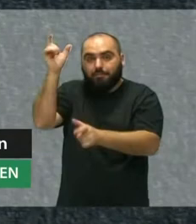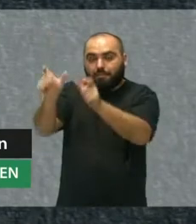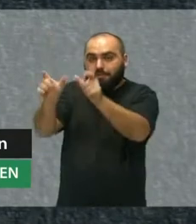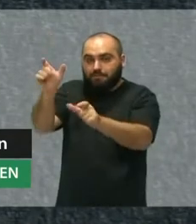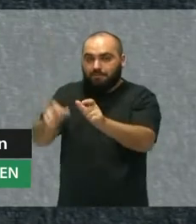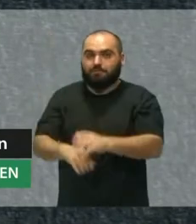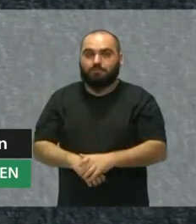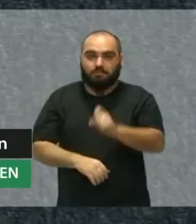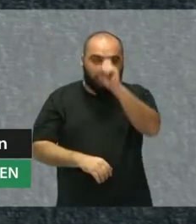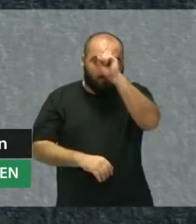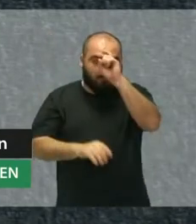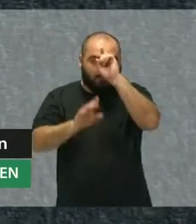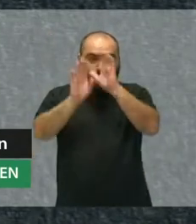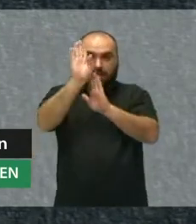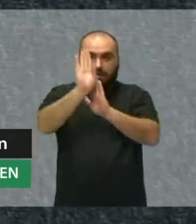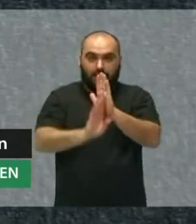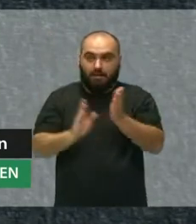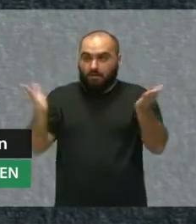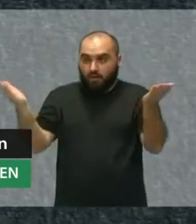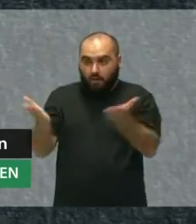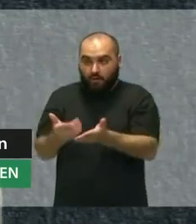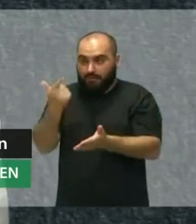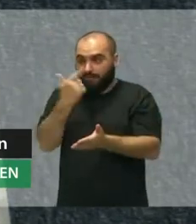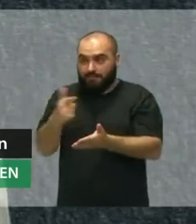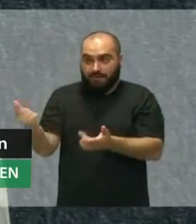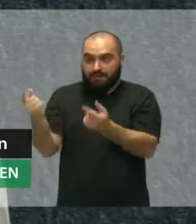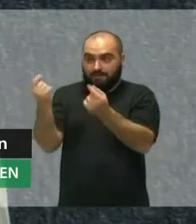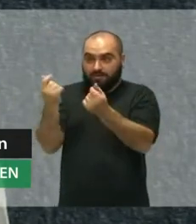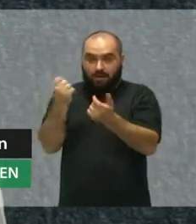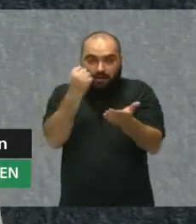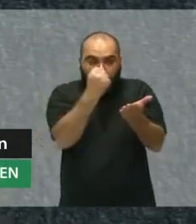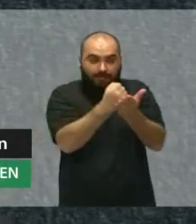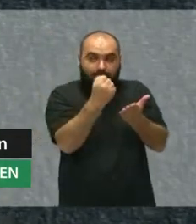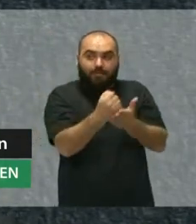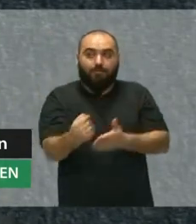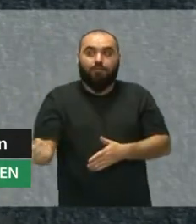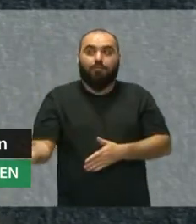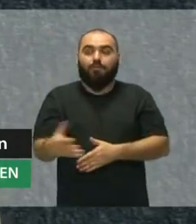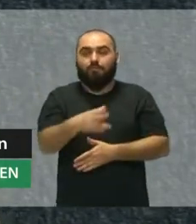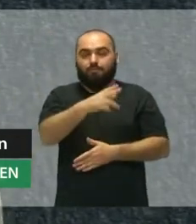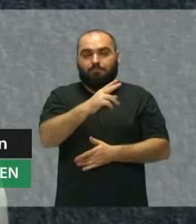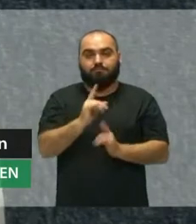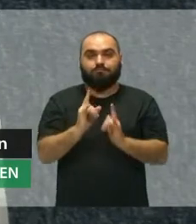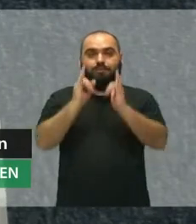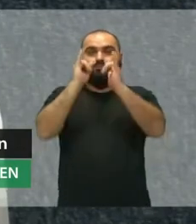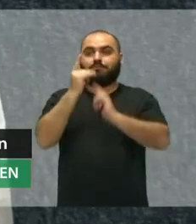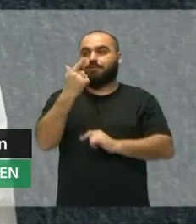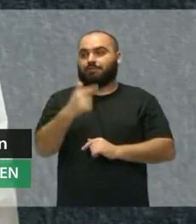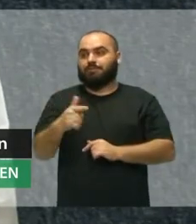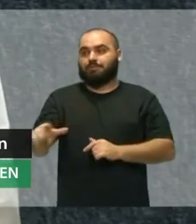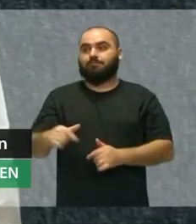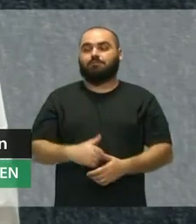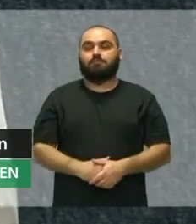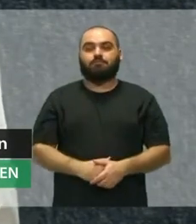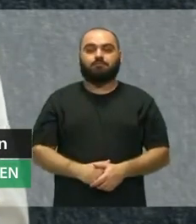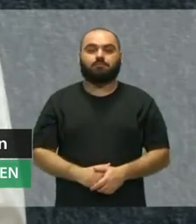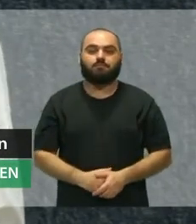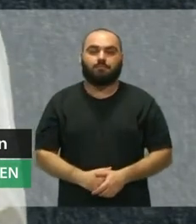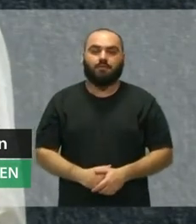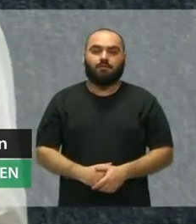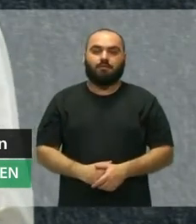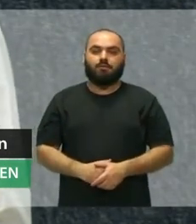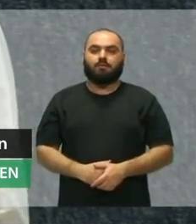Marieta hoje não tem reserva para contratar funcionários para esse novo prédio. E depois também me parece que não é